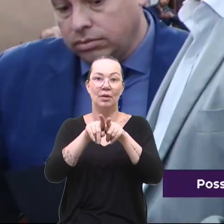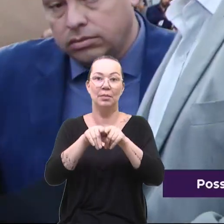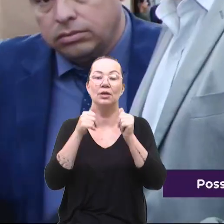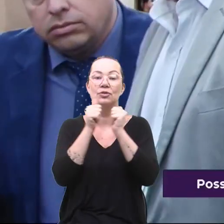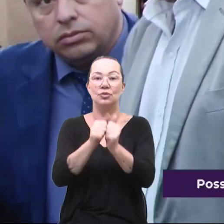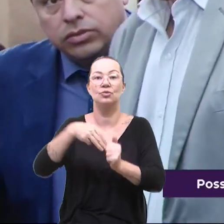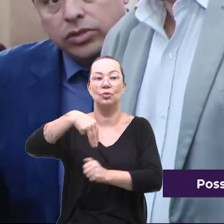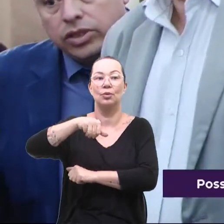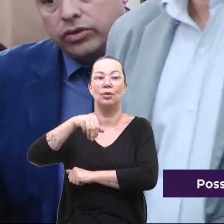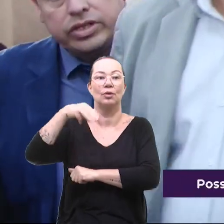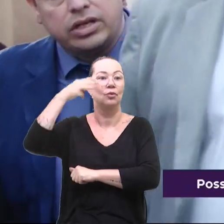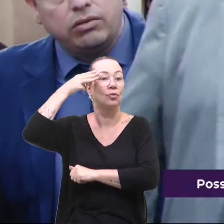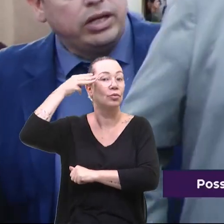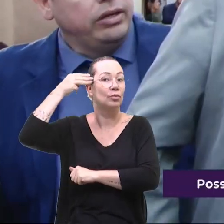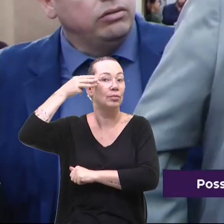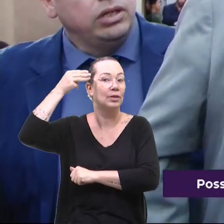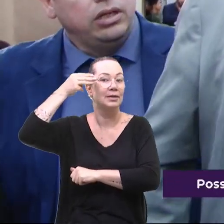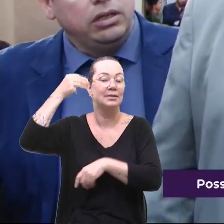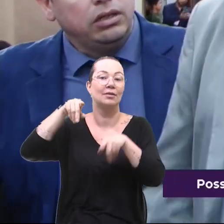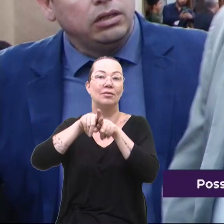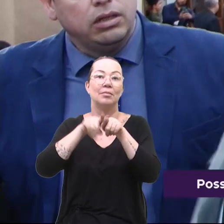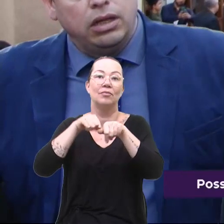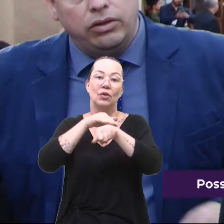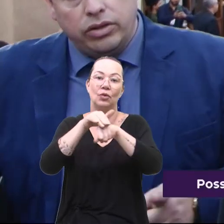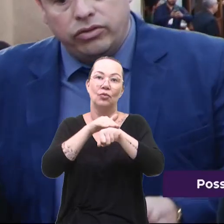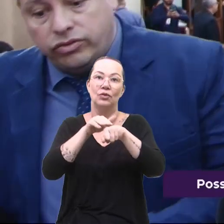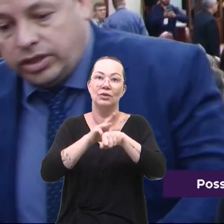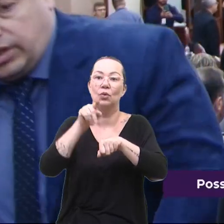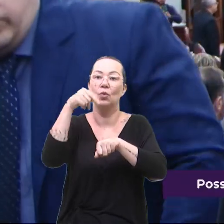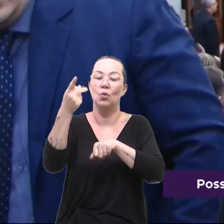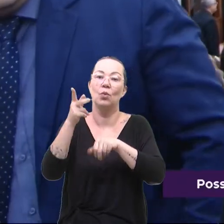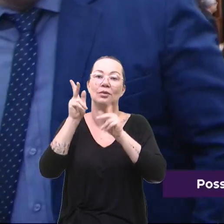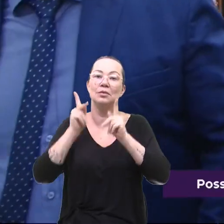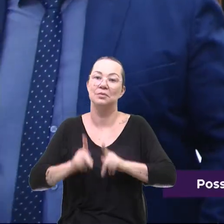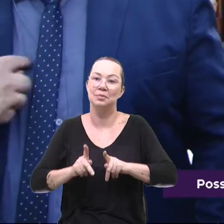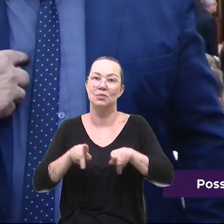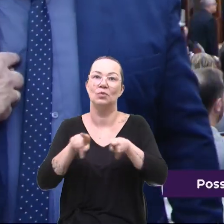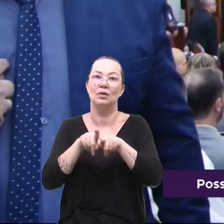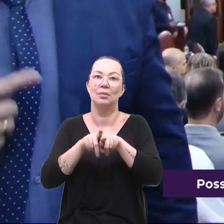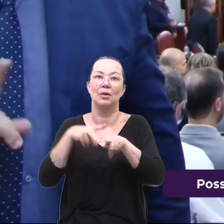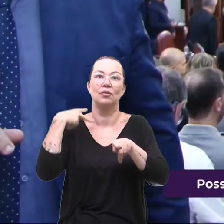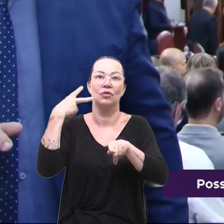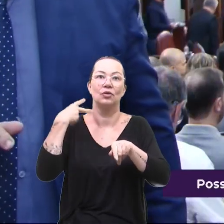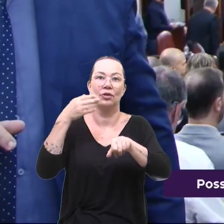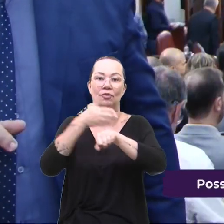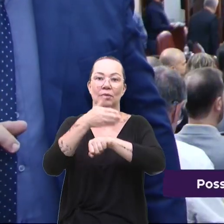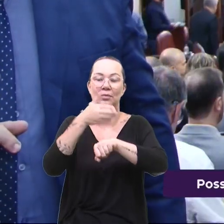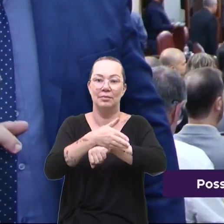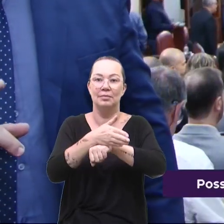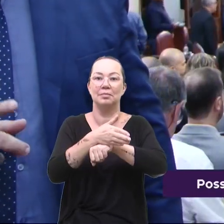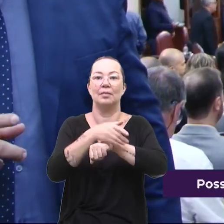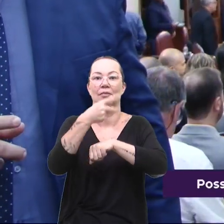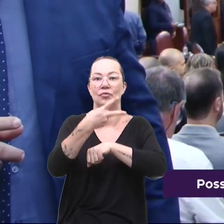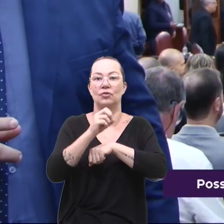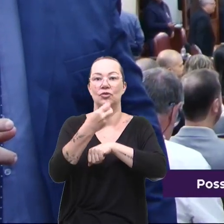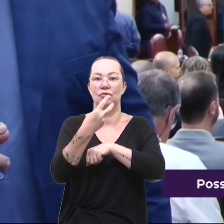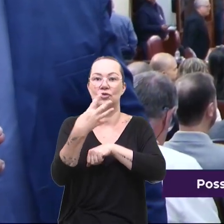De Gregory, que vai estar conversando também com outros integrantes da mesa diretora de 2024.